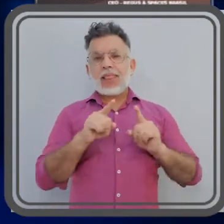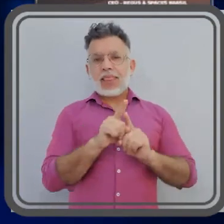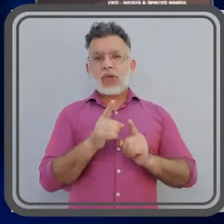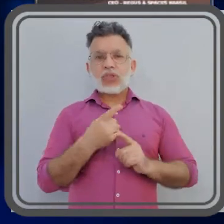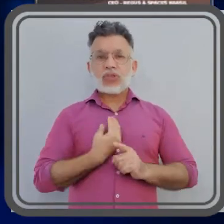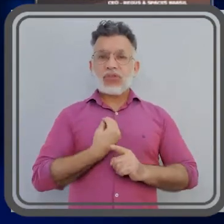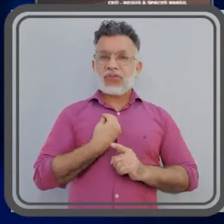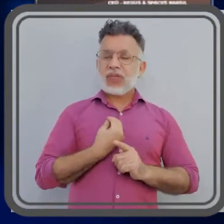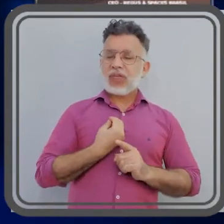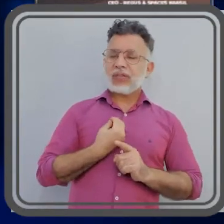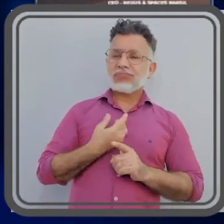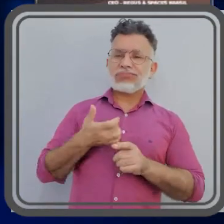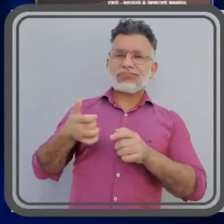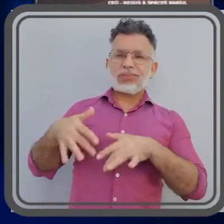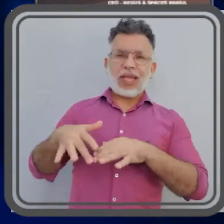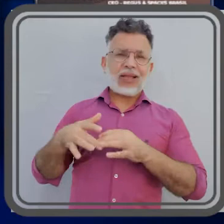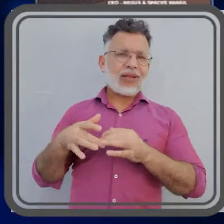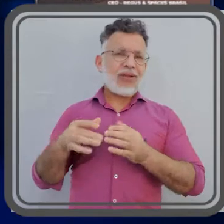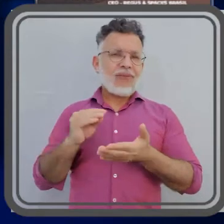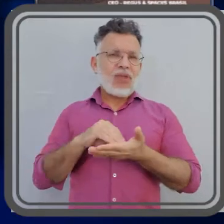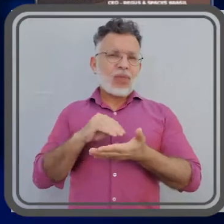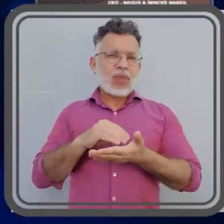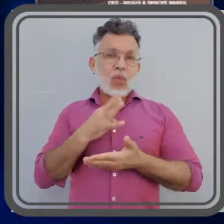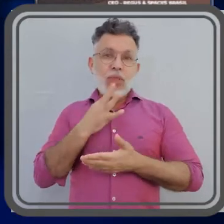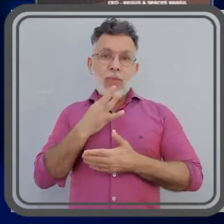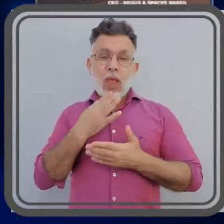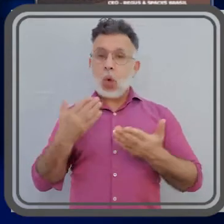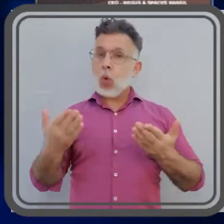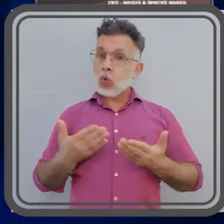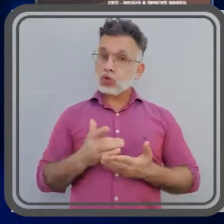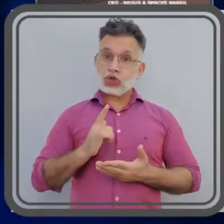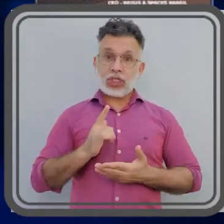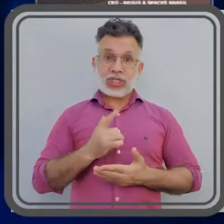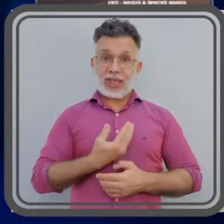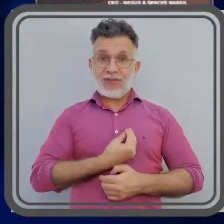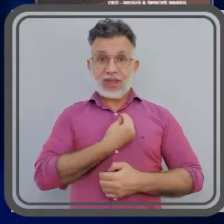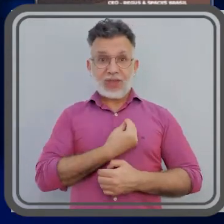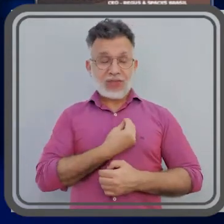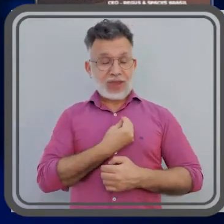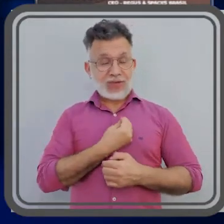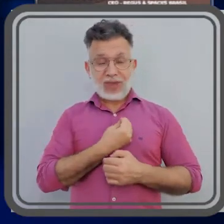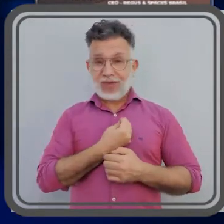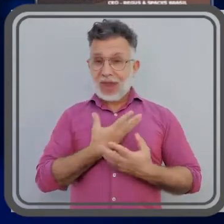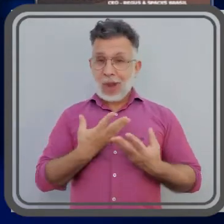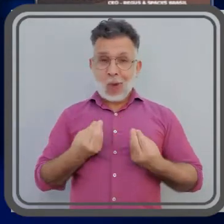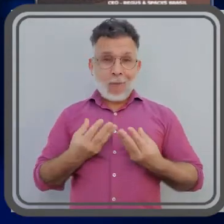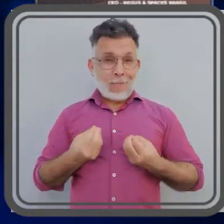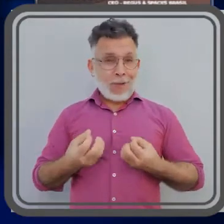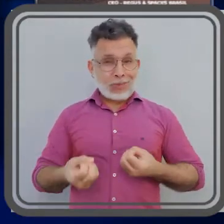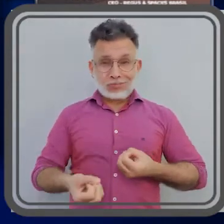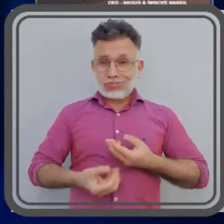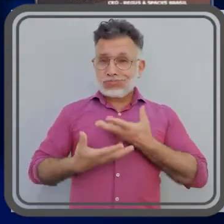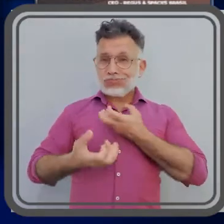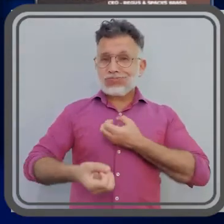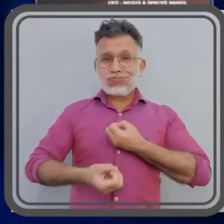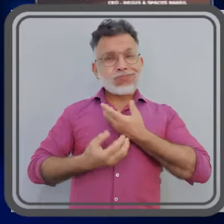gente vivia num deserto de conhecimento. E eu diria que hoje a gente vive no extremo oposto, que é uma